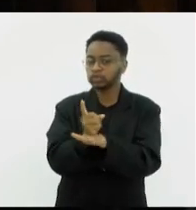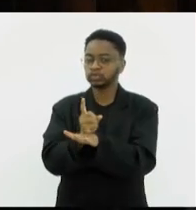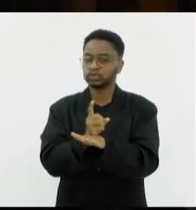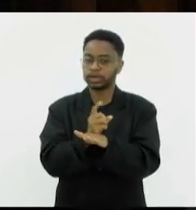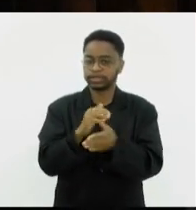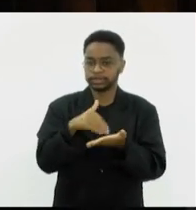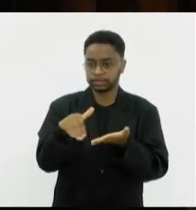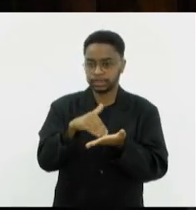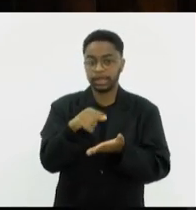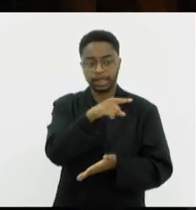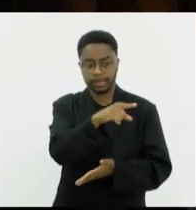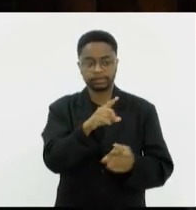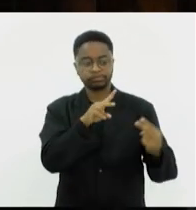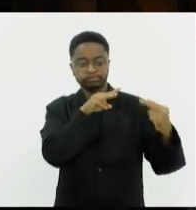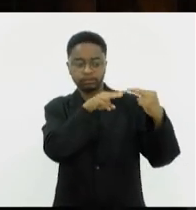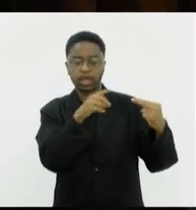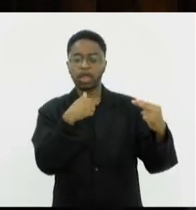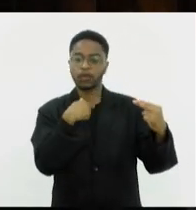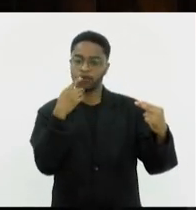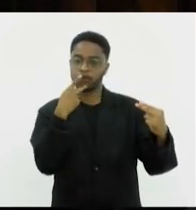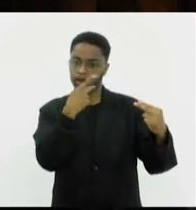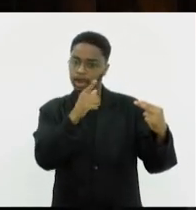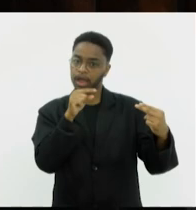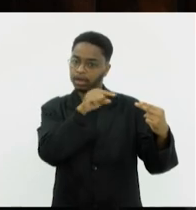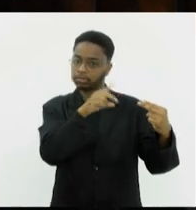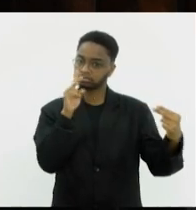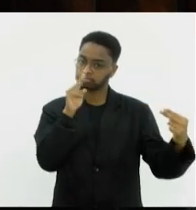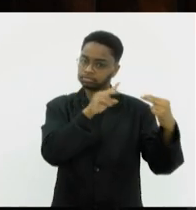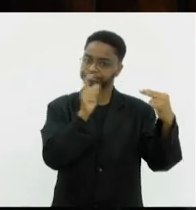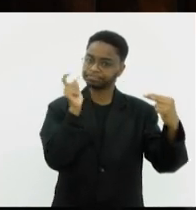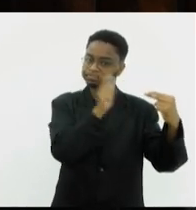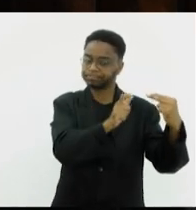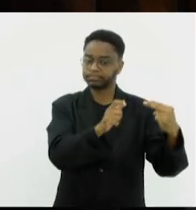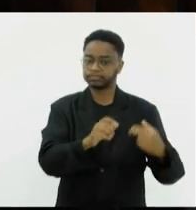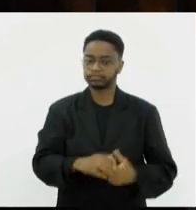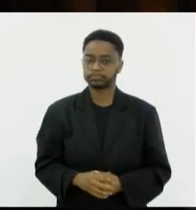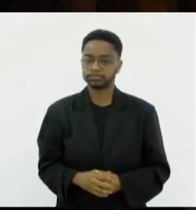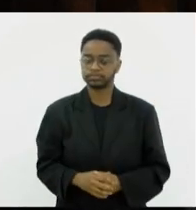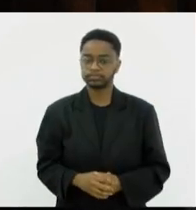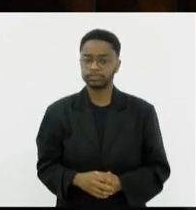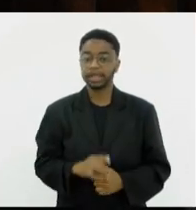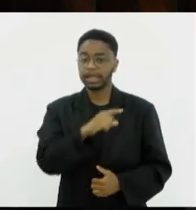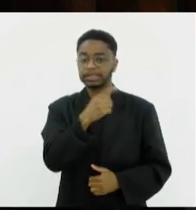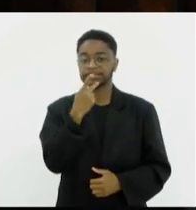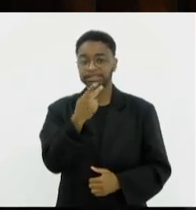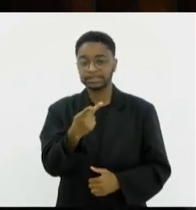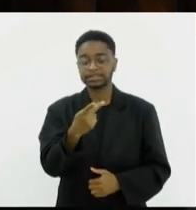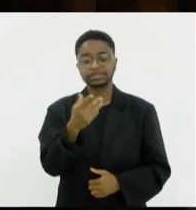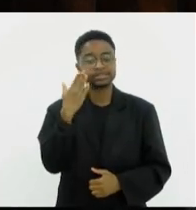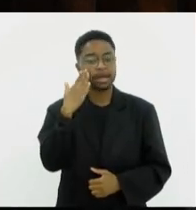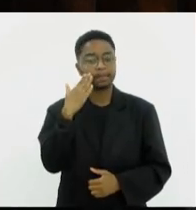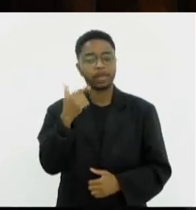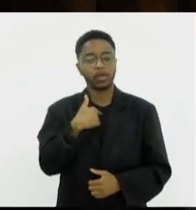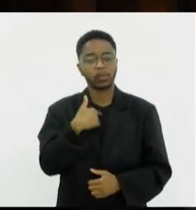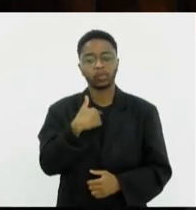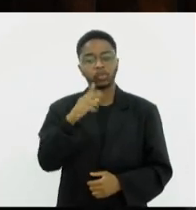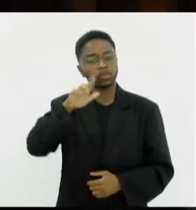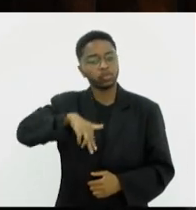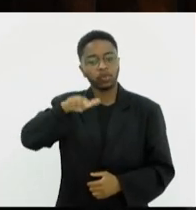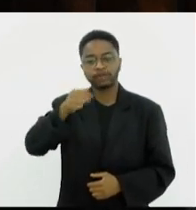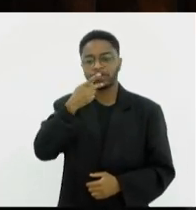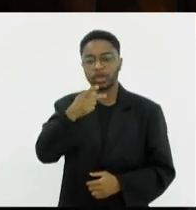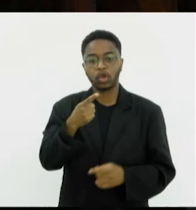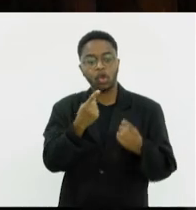que está aqui, eu estou podendo falar isso na cara dele, ele sabe que em nenhum momento eu me posicionei a favor ou contra a divulgação da